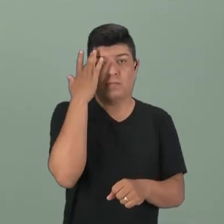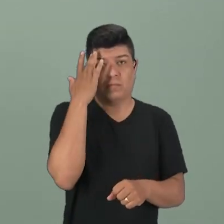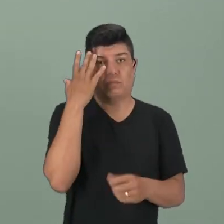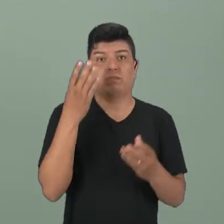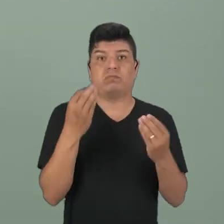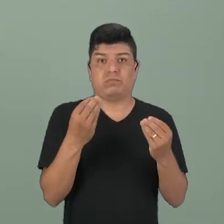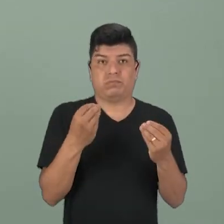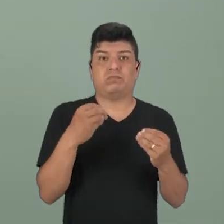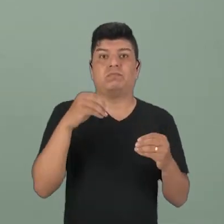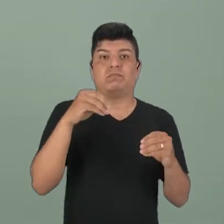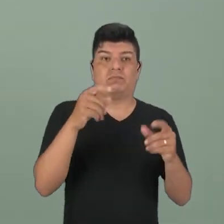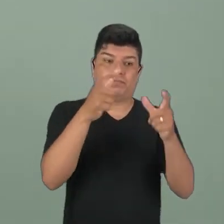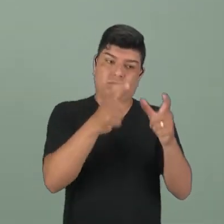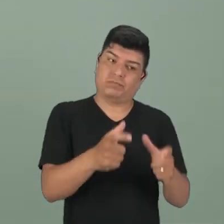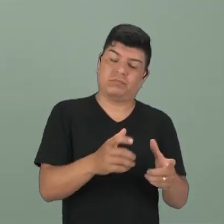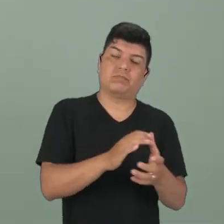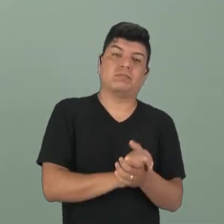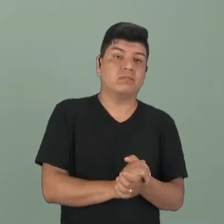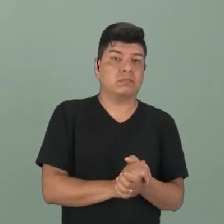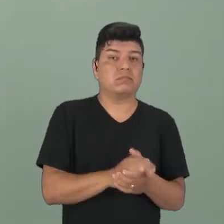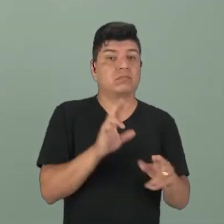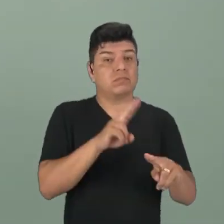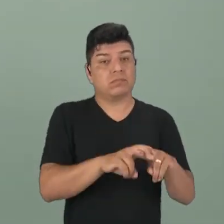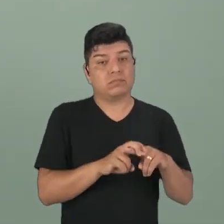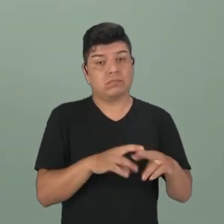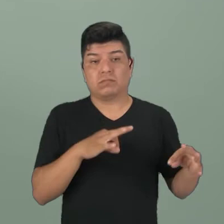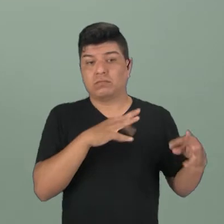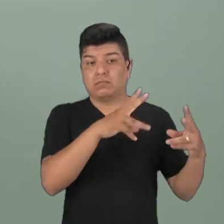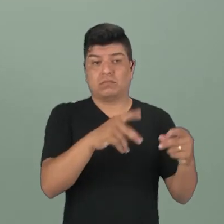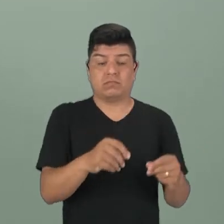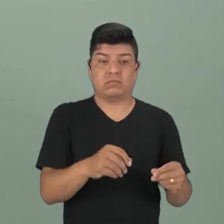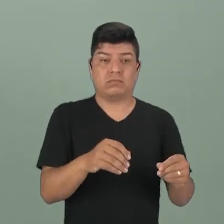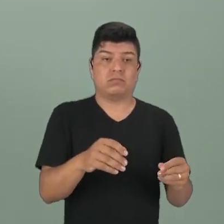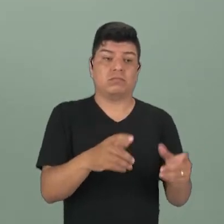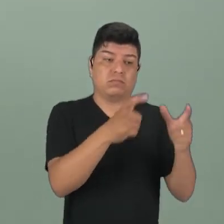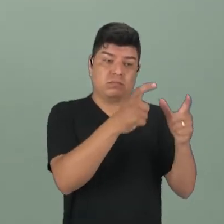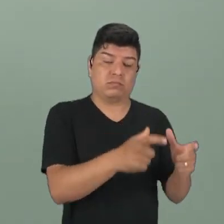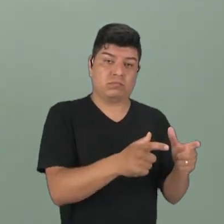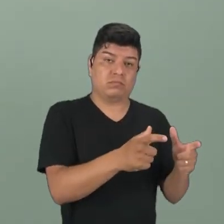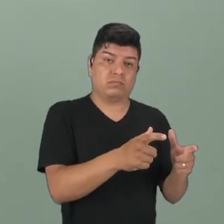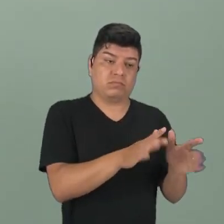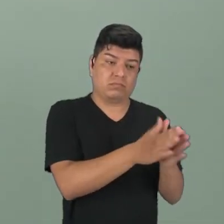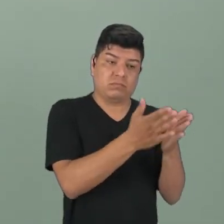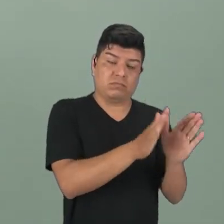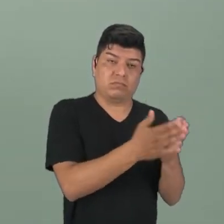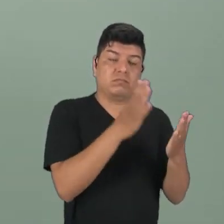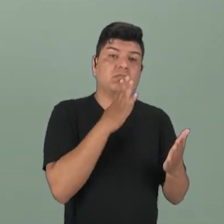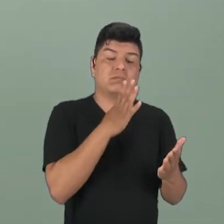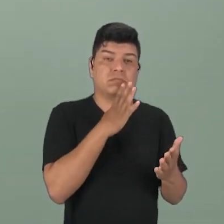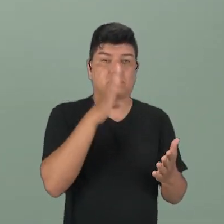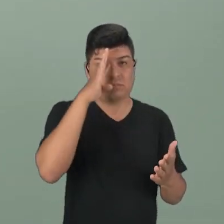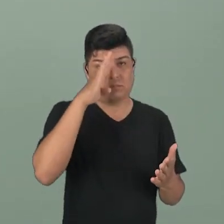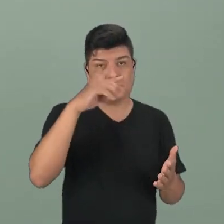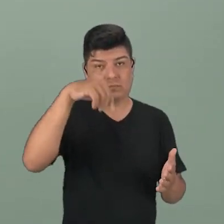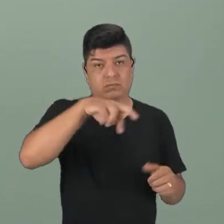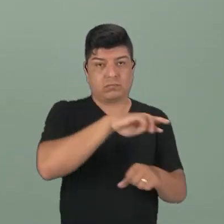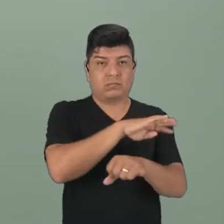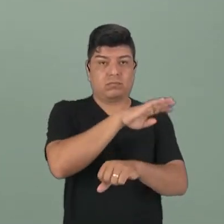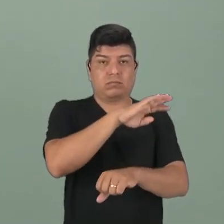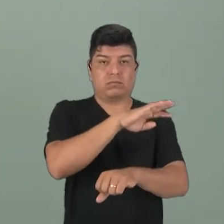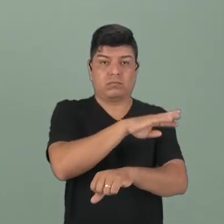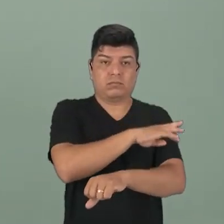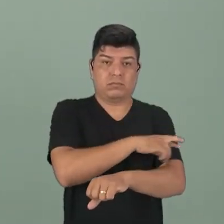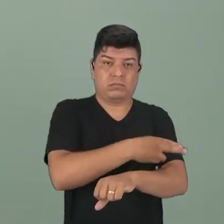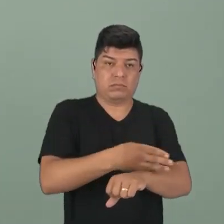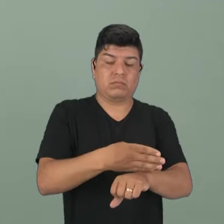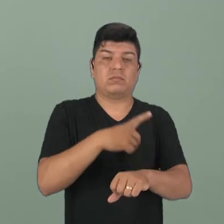pessoas naquelas regiões. E aí vem a parte toda periférica dos bairros que a gente conhece, principalmente aqui no nosso estado,